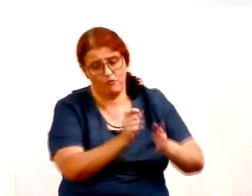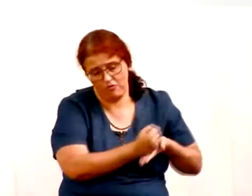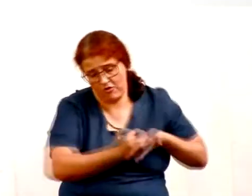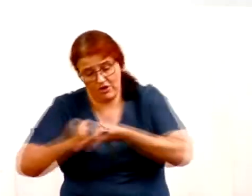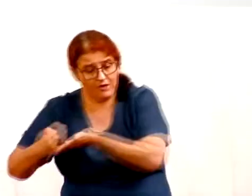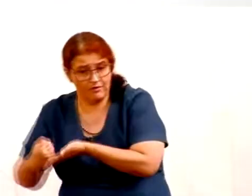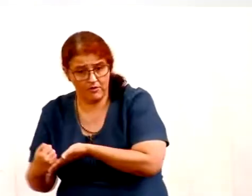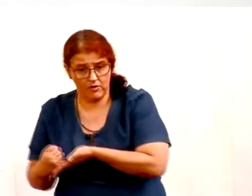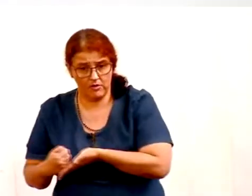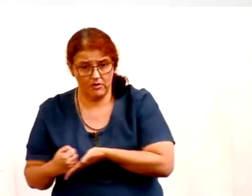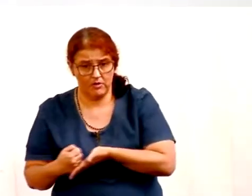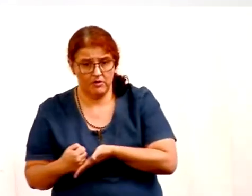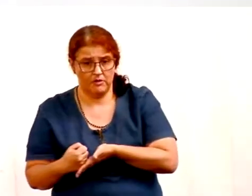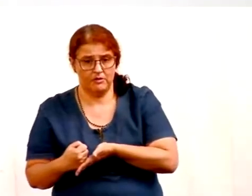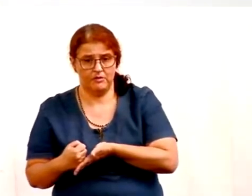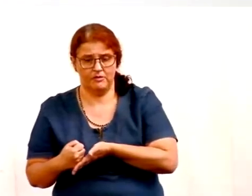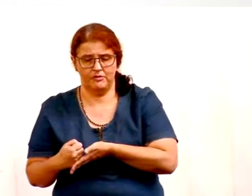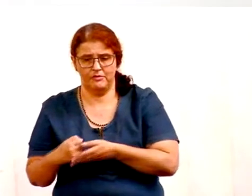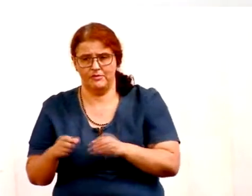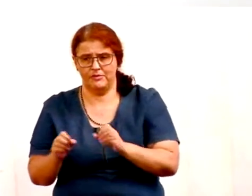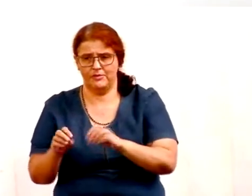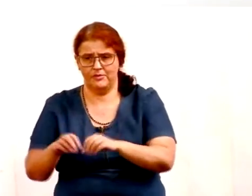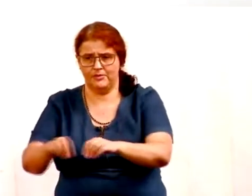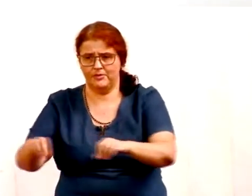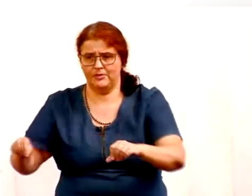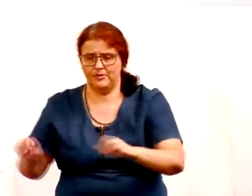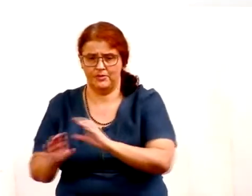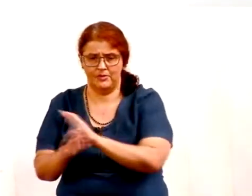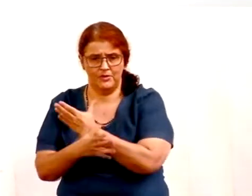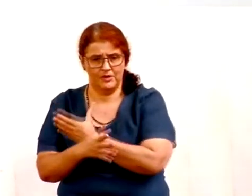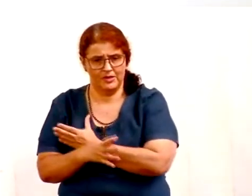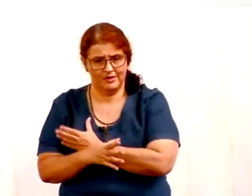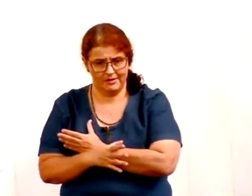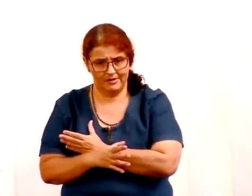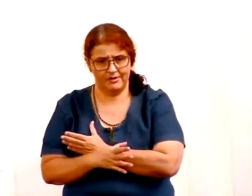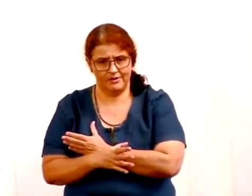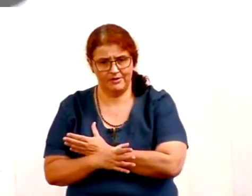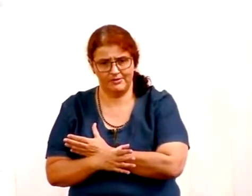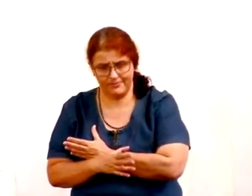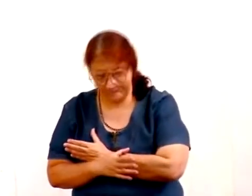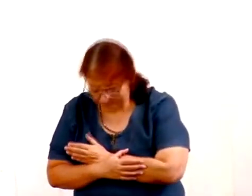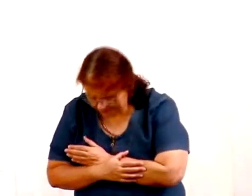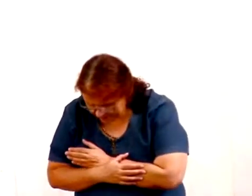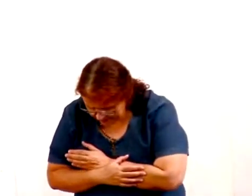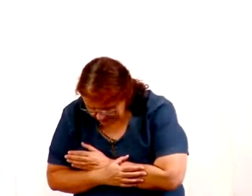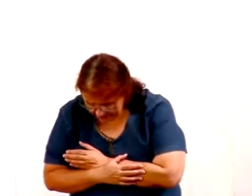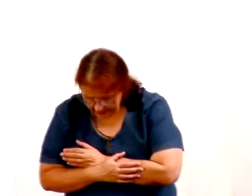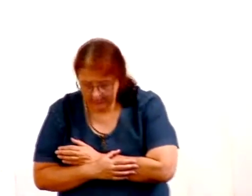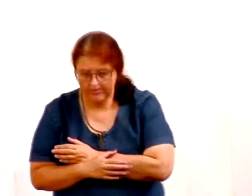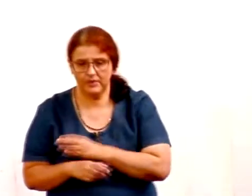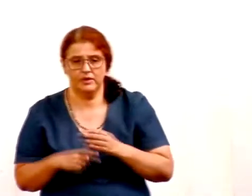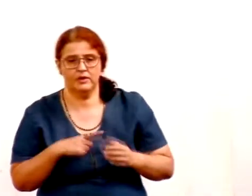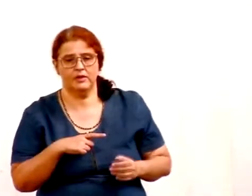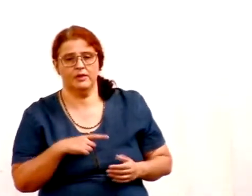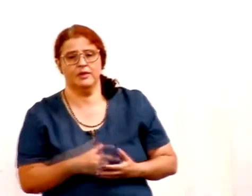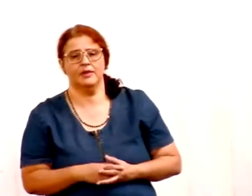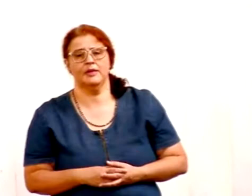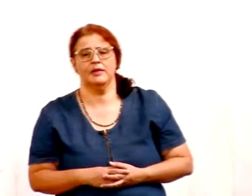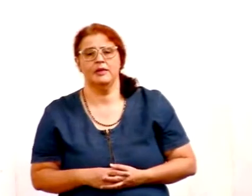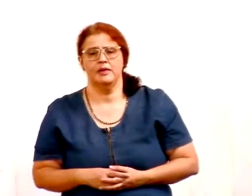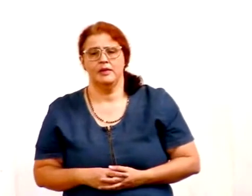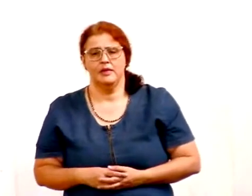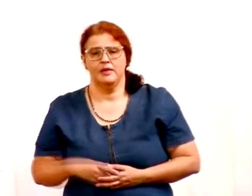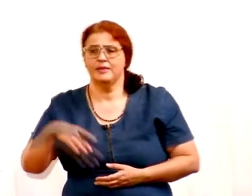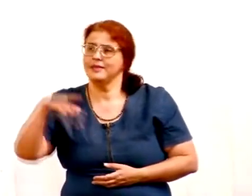meio do caldeirão eles pudessem perceber aquilo que saltaria do coração. E eles